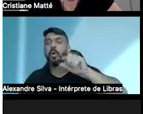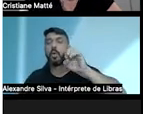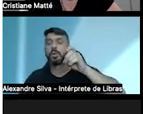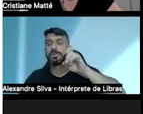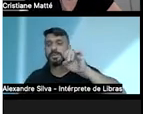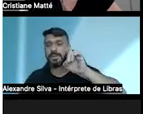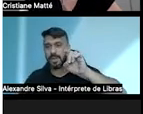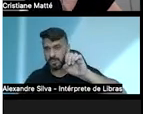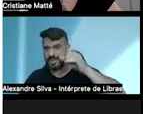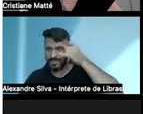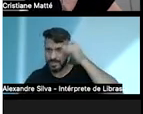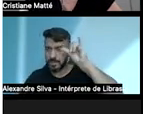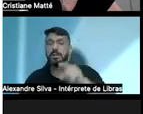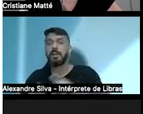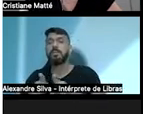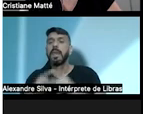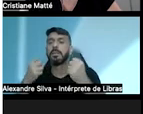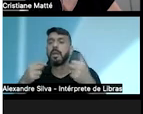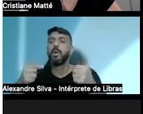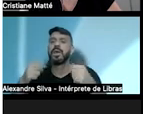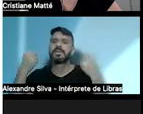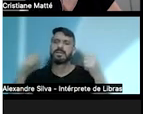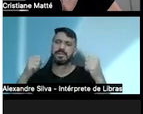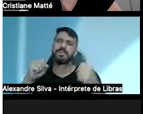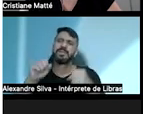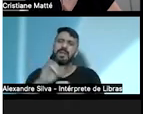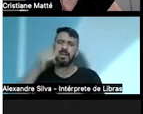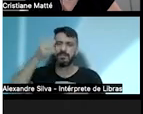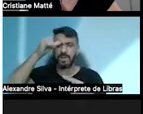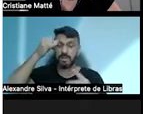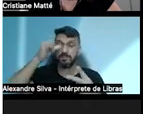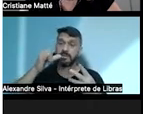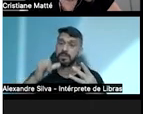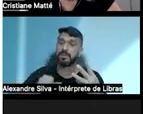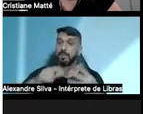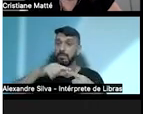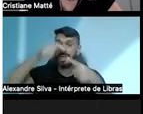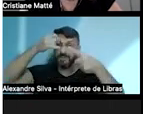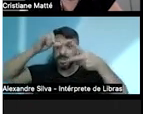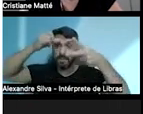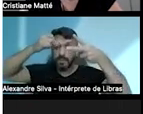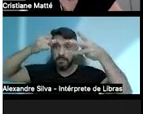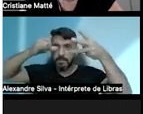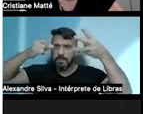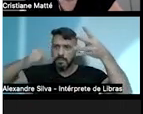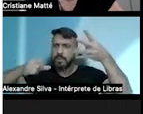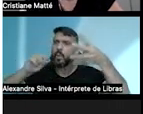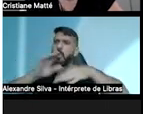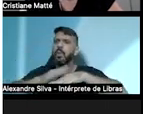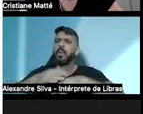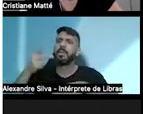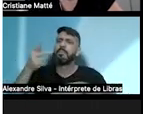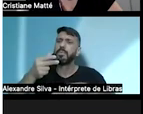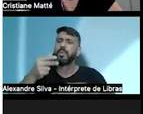estresse oxidativo, o exercício materno, ele também preveniu todos esses efeitos induzidos pela administração